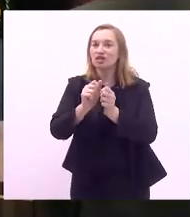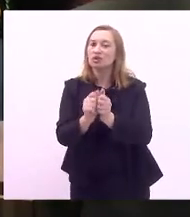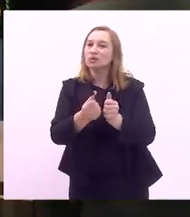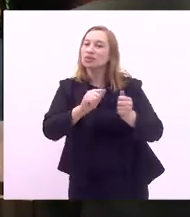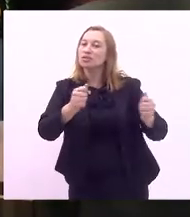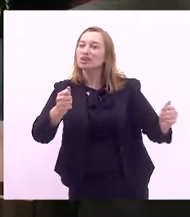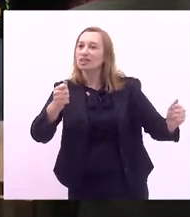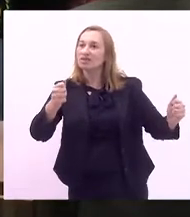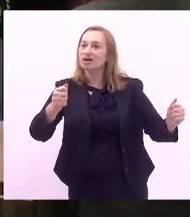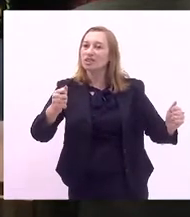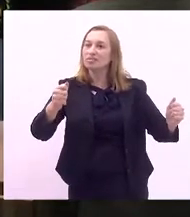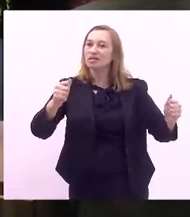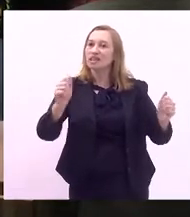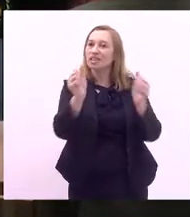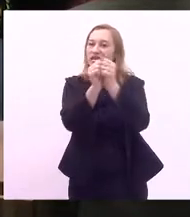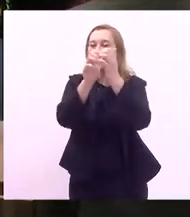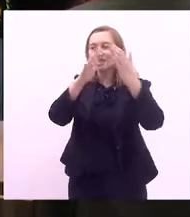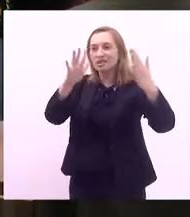E aí